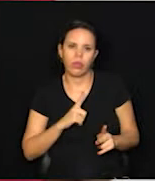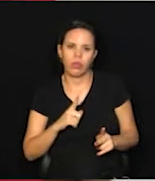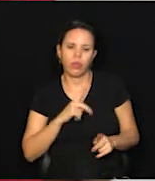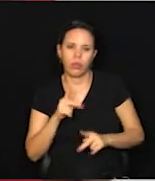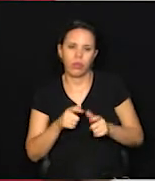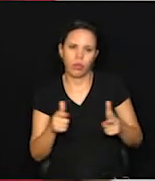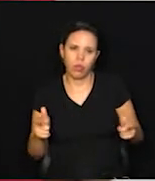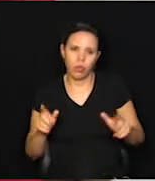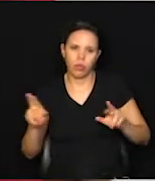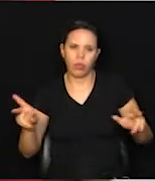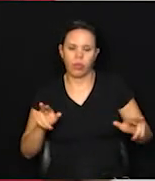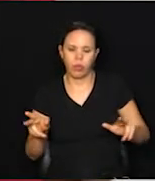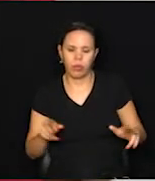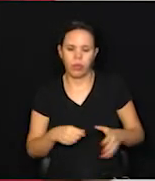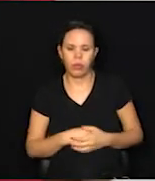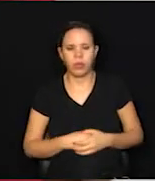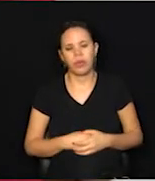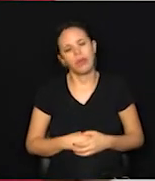população ali diferenciada.